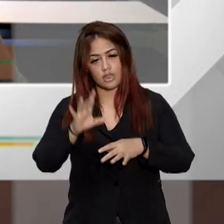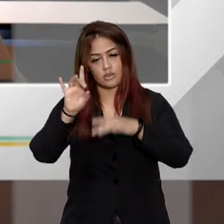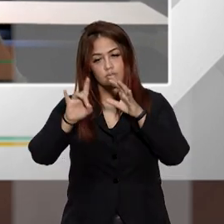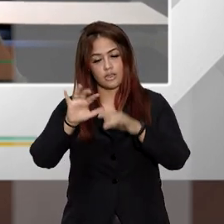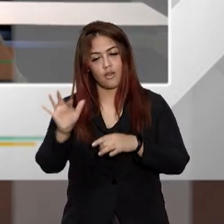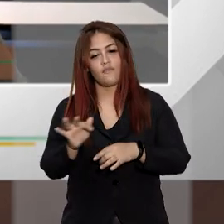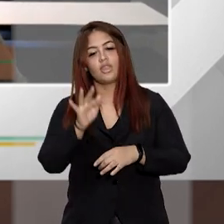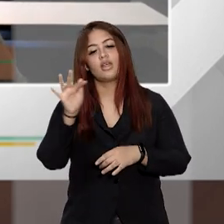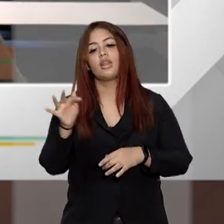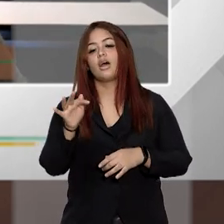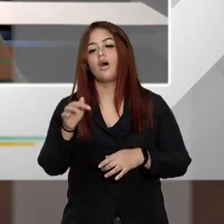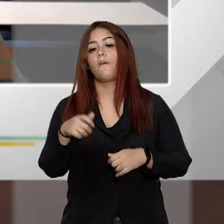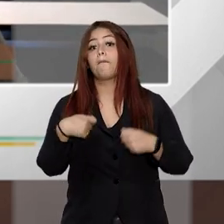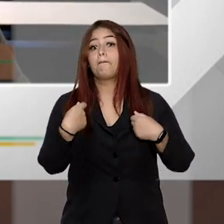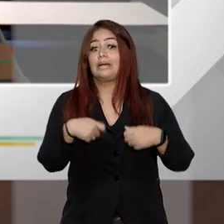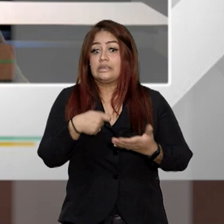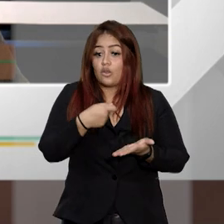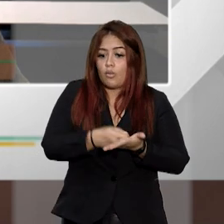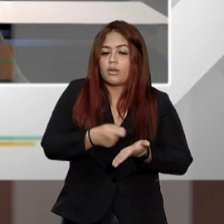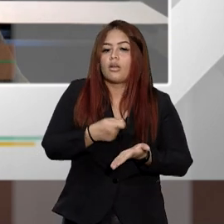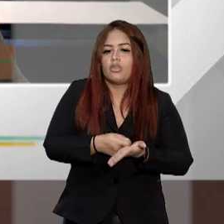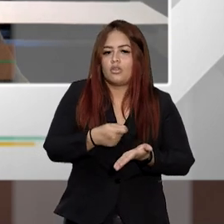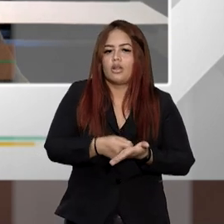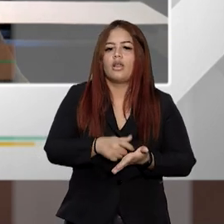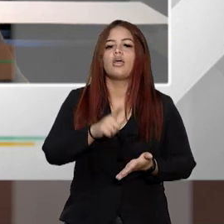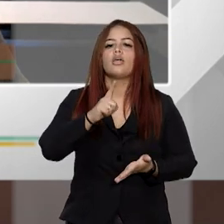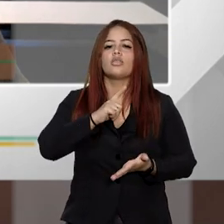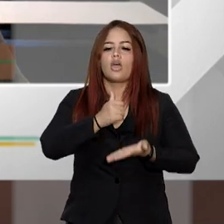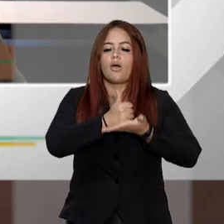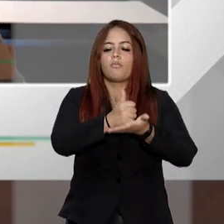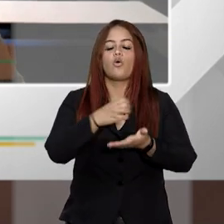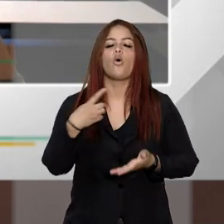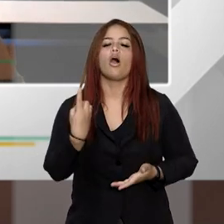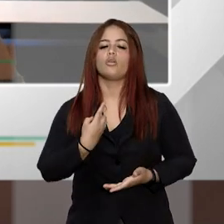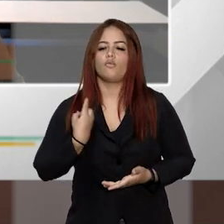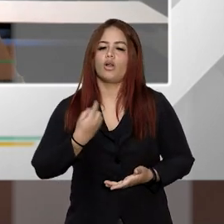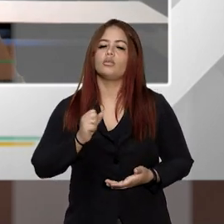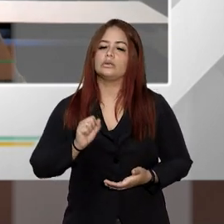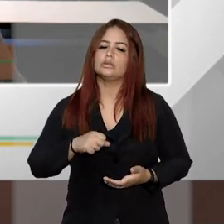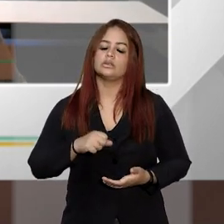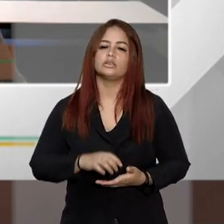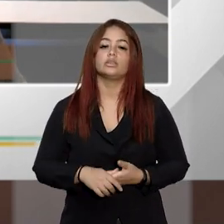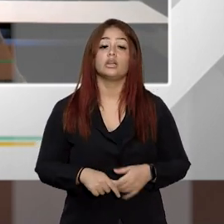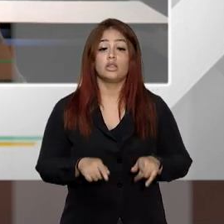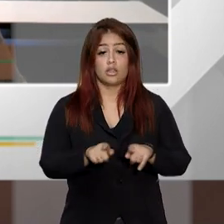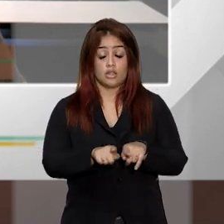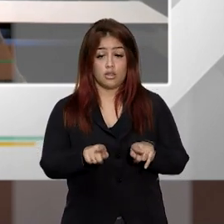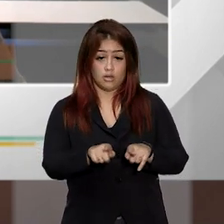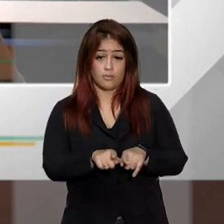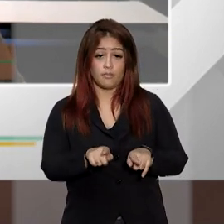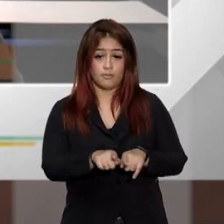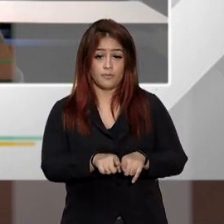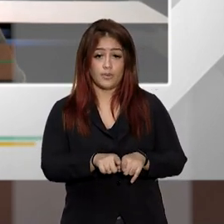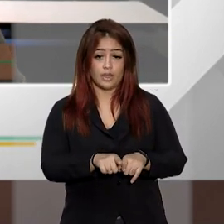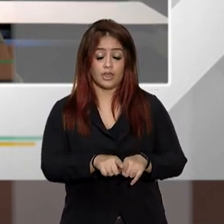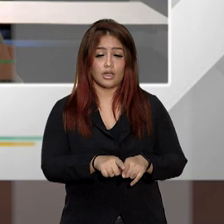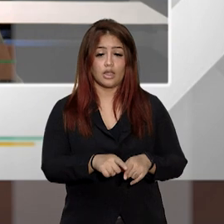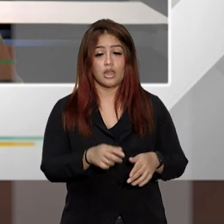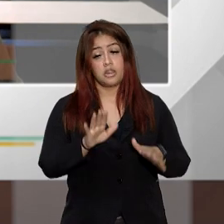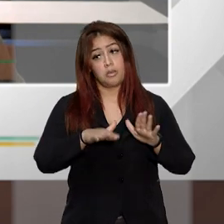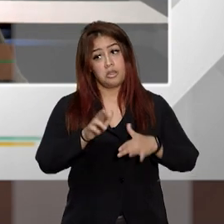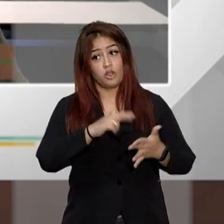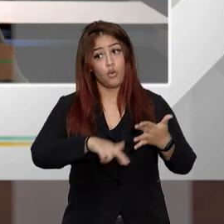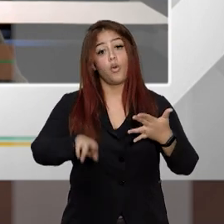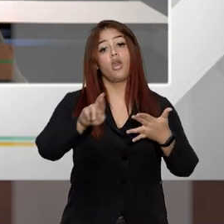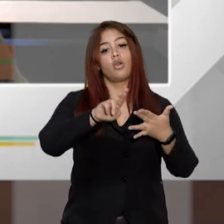especiais federais, a parte ela deve obrigatoriamente estar assistida de um advogado, ou em grau de